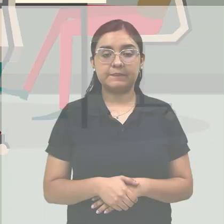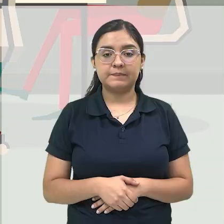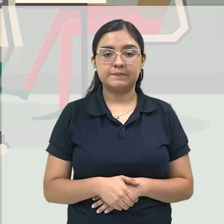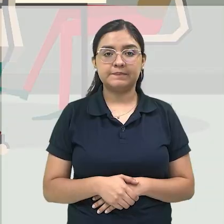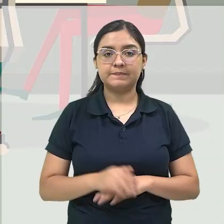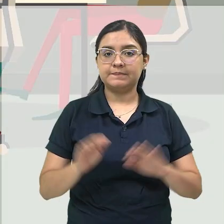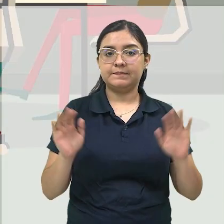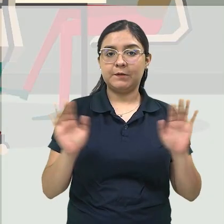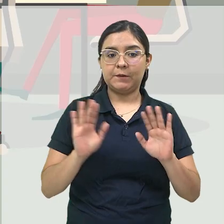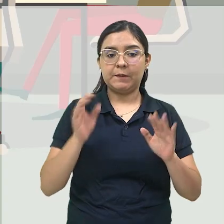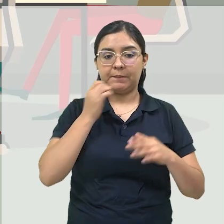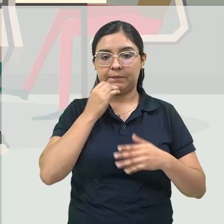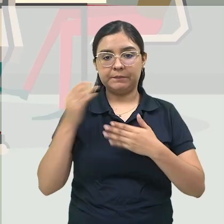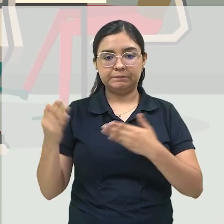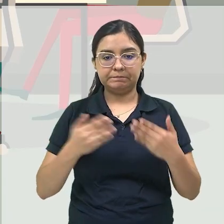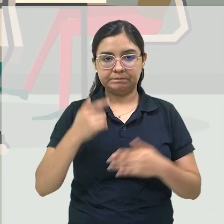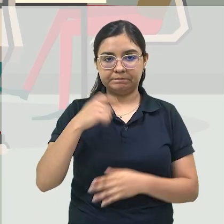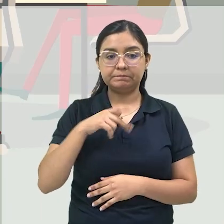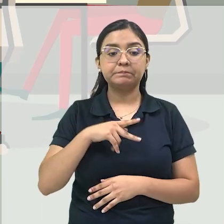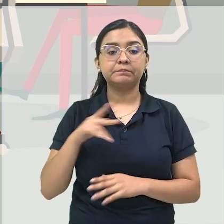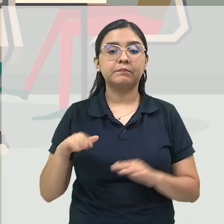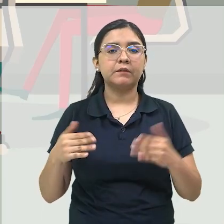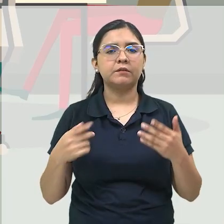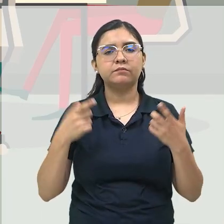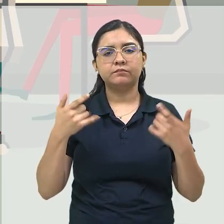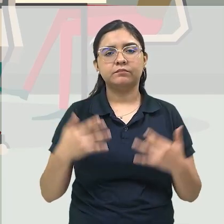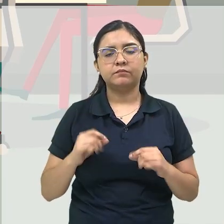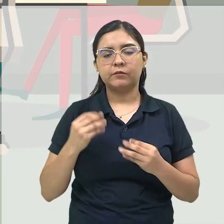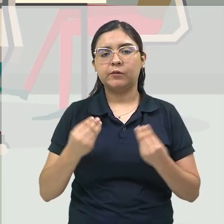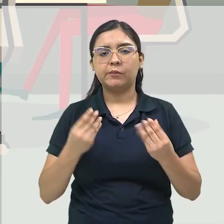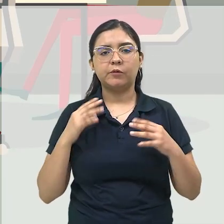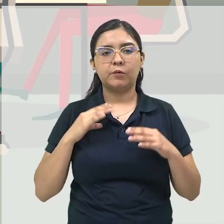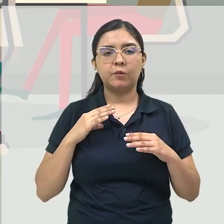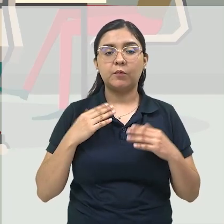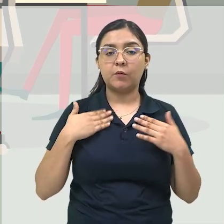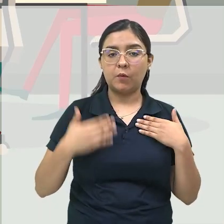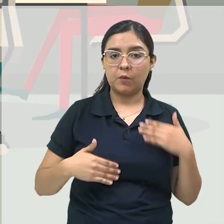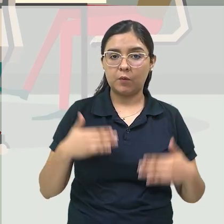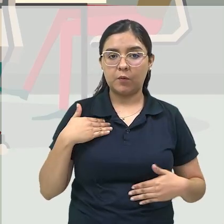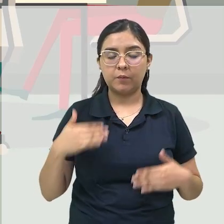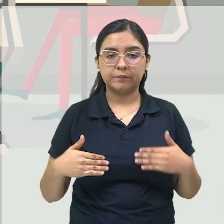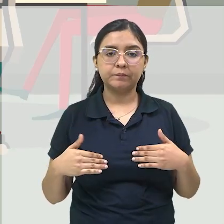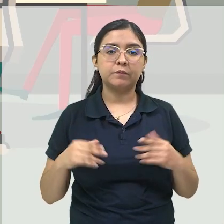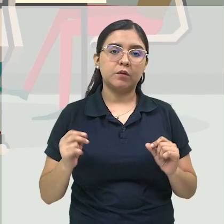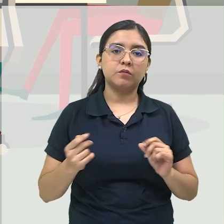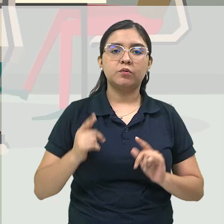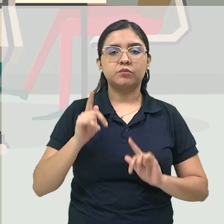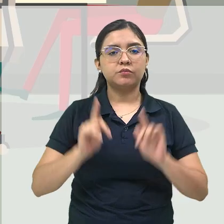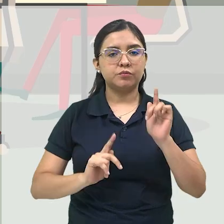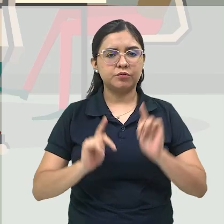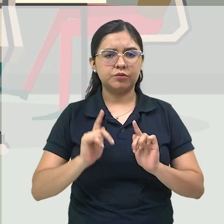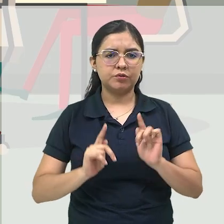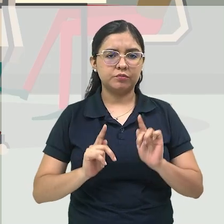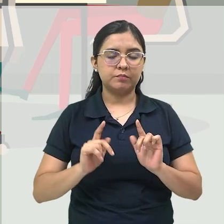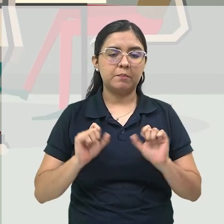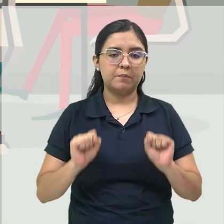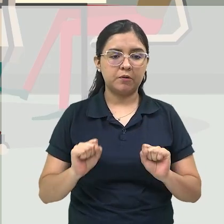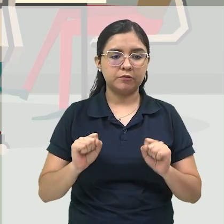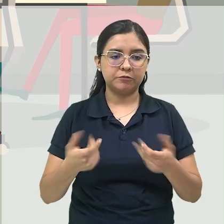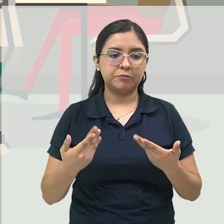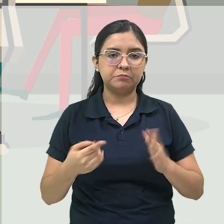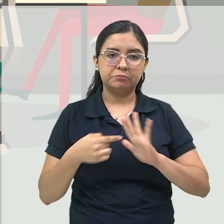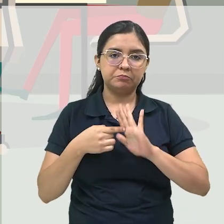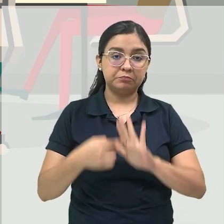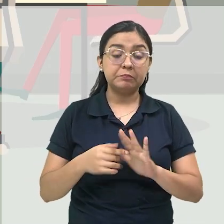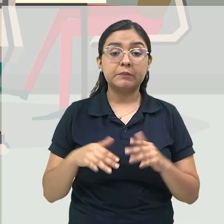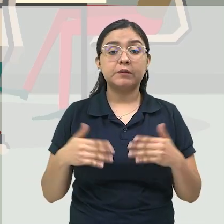Olá, sejam bem-vindos. Eu sou a professora Gabriela. Nós vamos falar sobre como o nosso corpo, através do nosso gestual, ele pode transmitir algumas